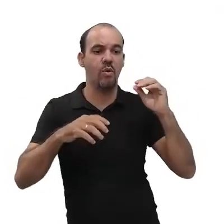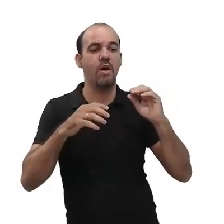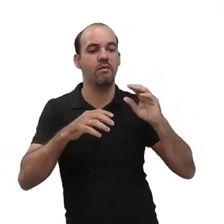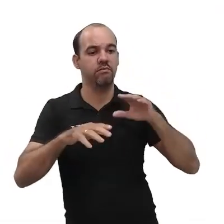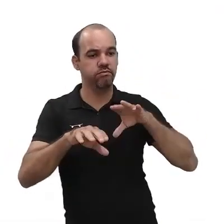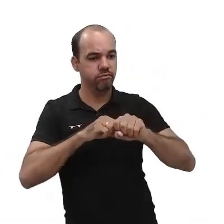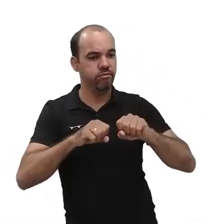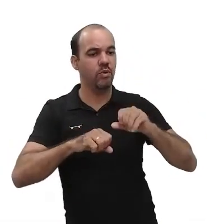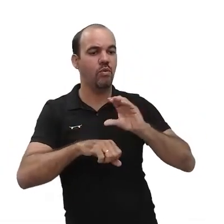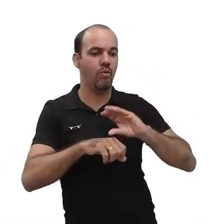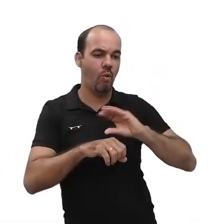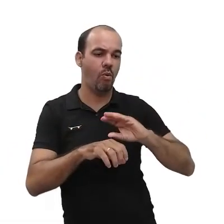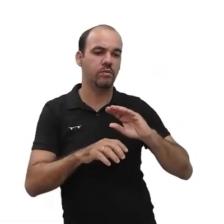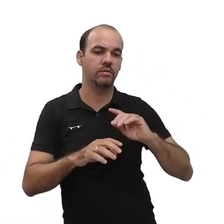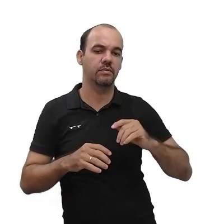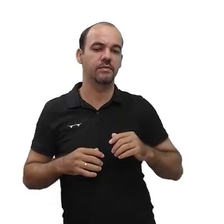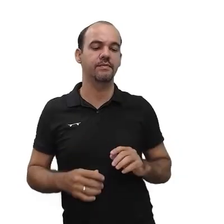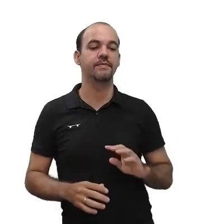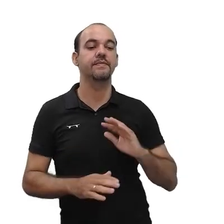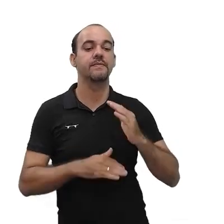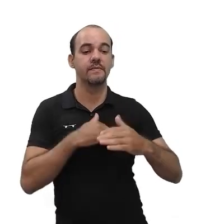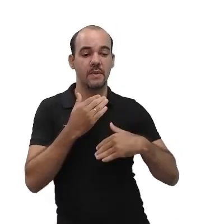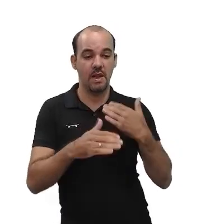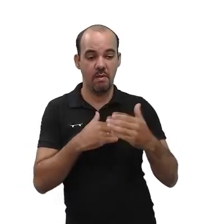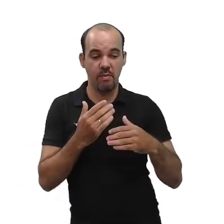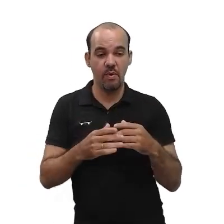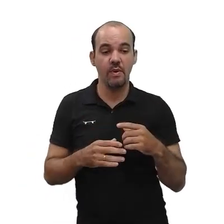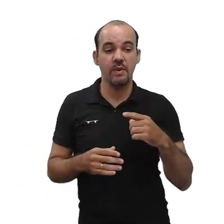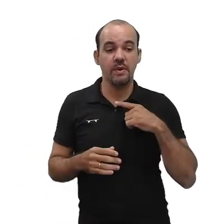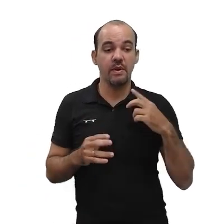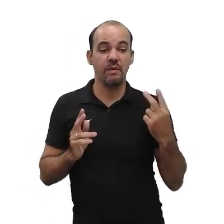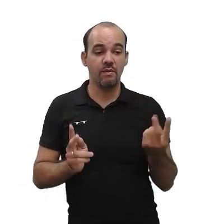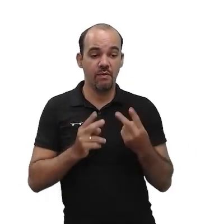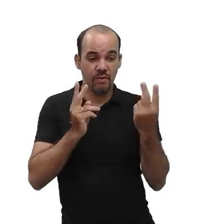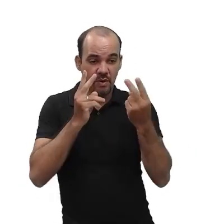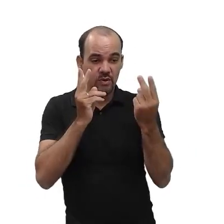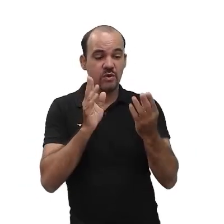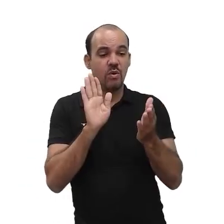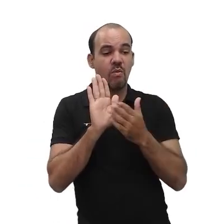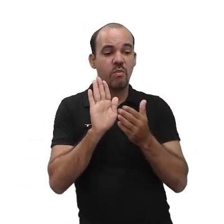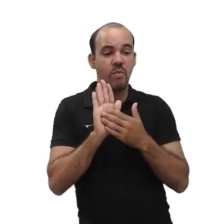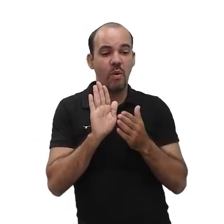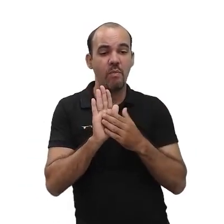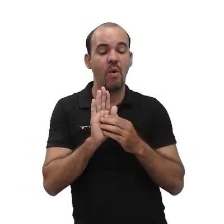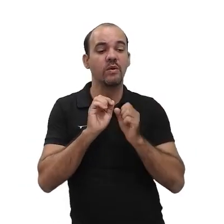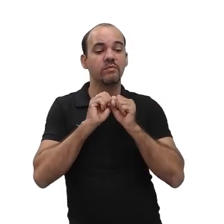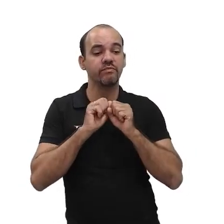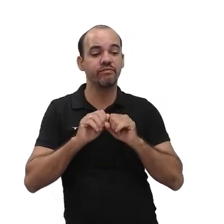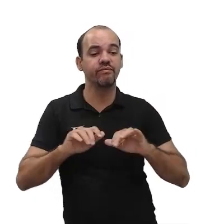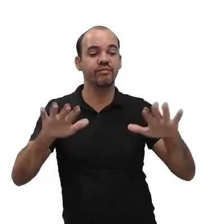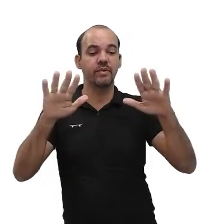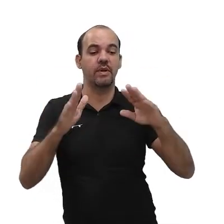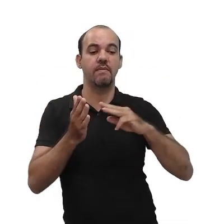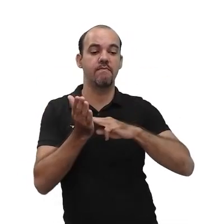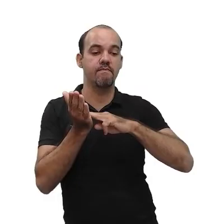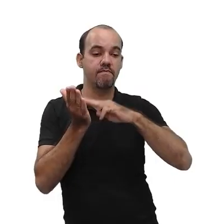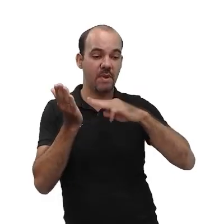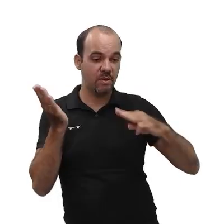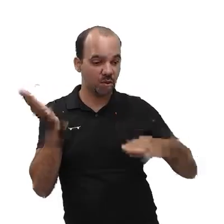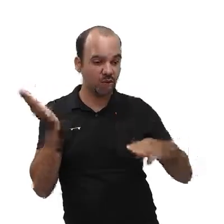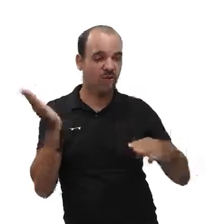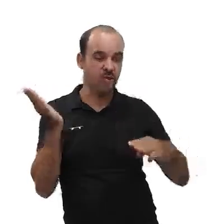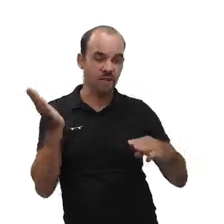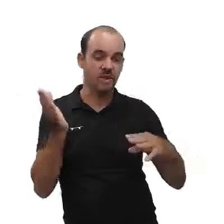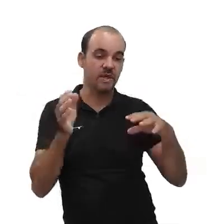valorização começam a surgir juntos a uma proposta de disseminação, né, de metodologias de ensino